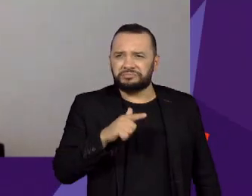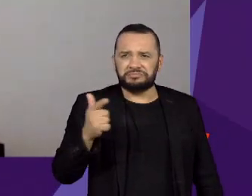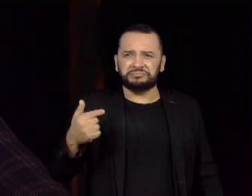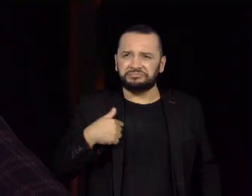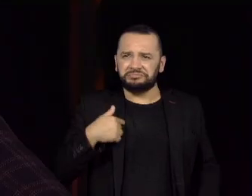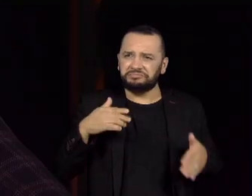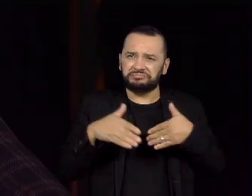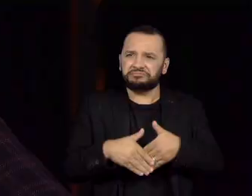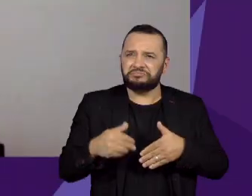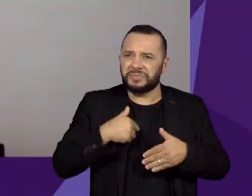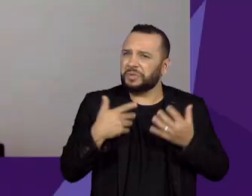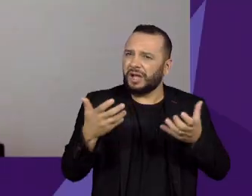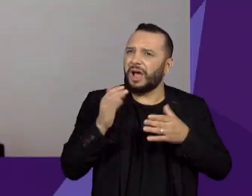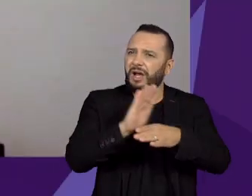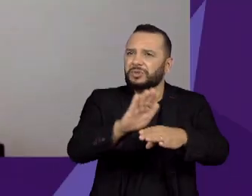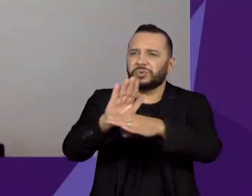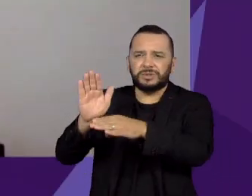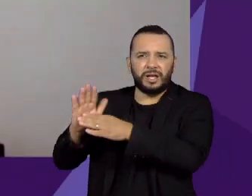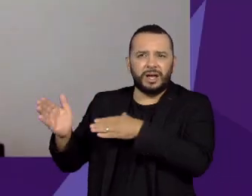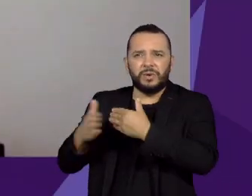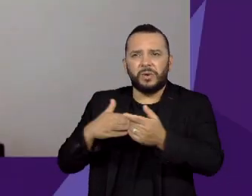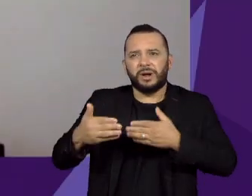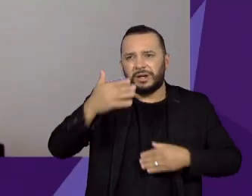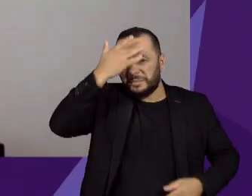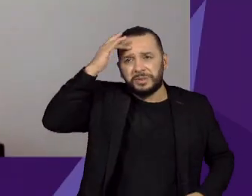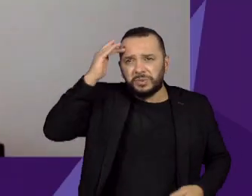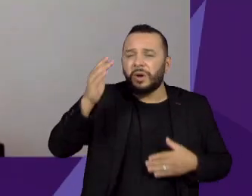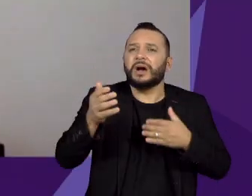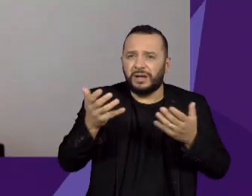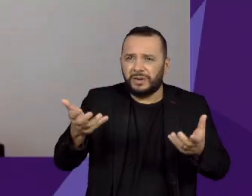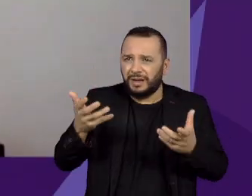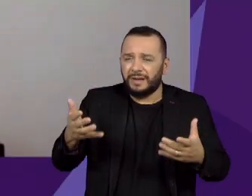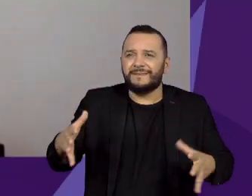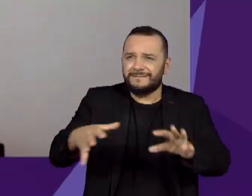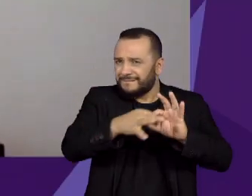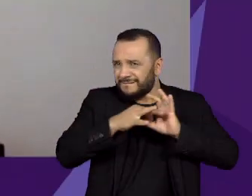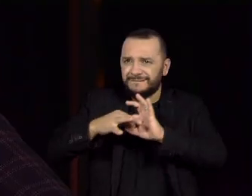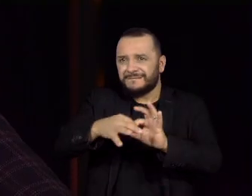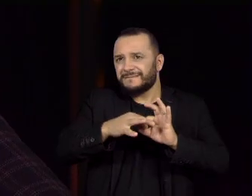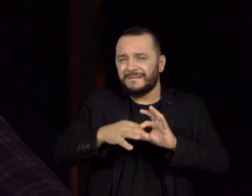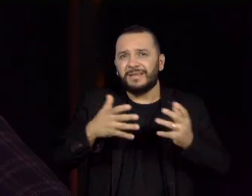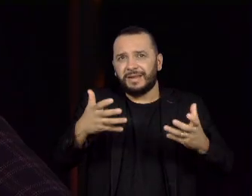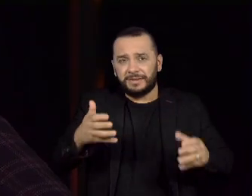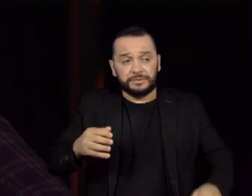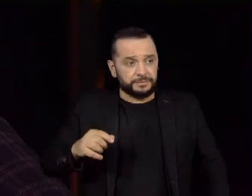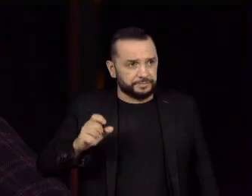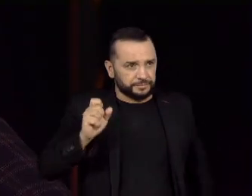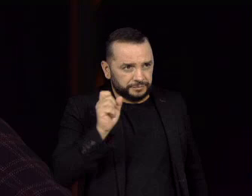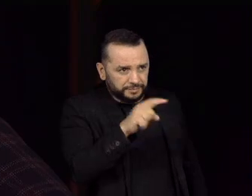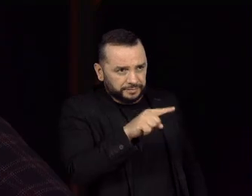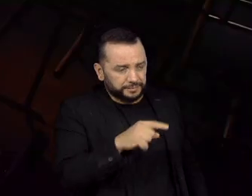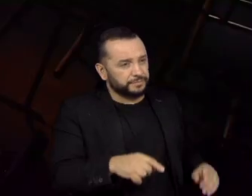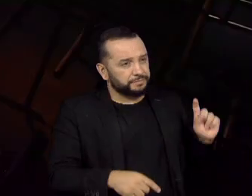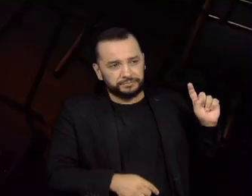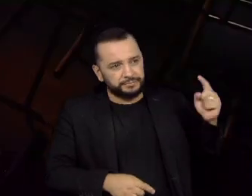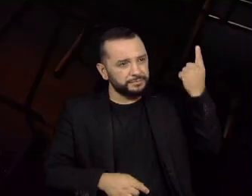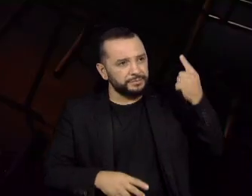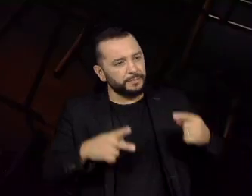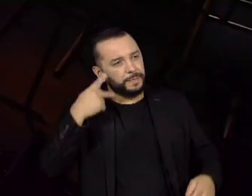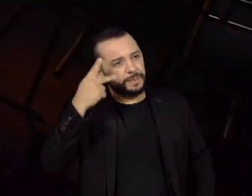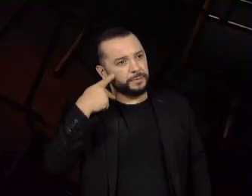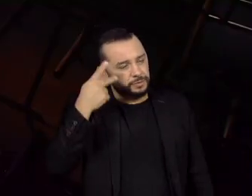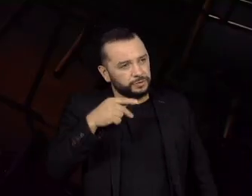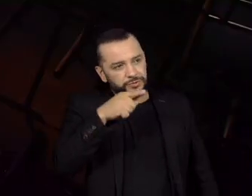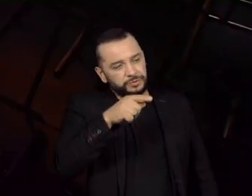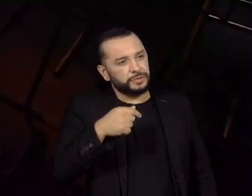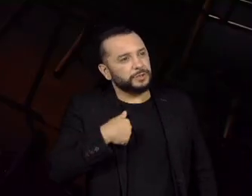ajudar. Eu estou aí para ajudar, para ver se dá uma liga, para ver se dá uma coalizão. Você é o primeiro político que eu entrevisto que